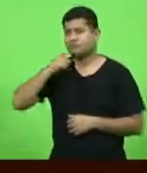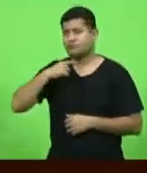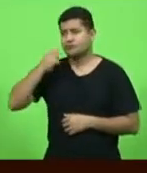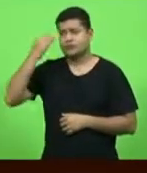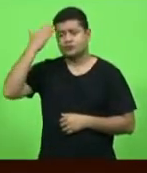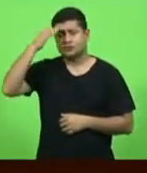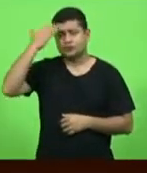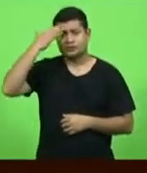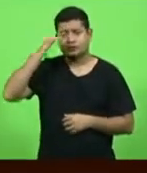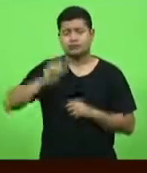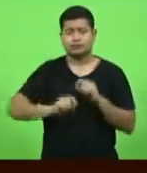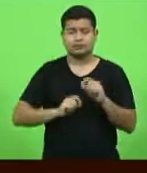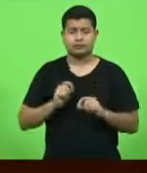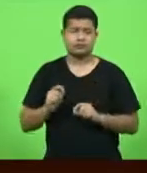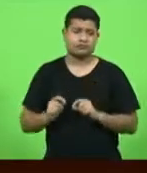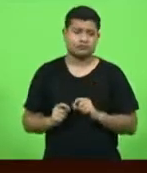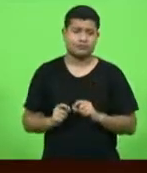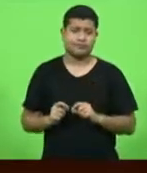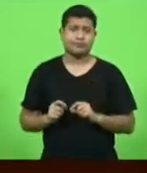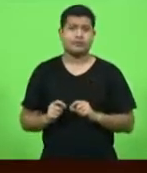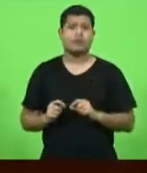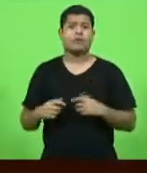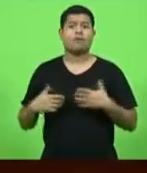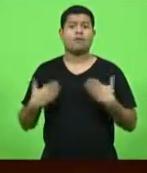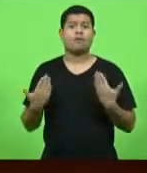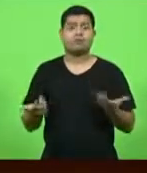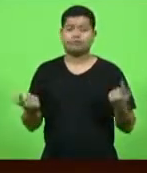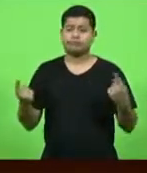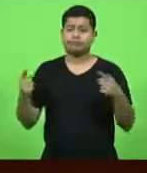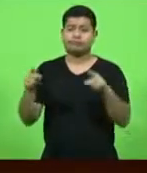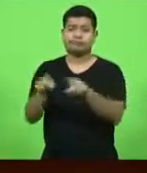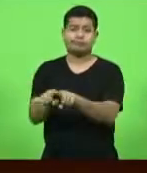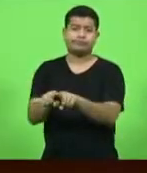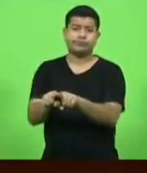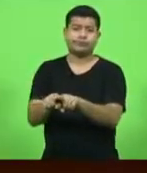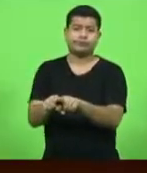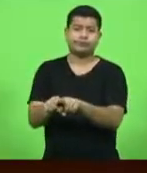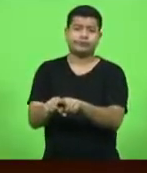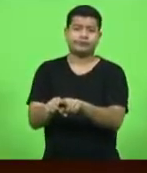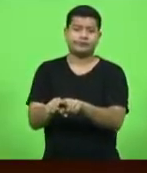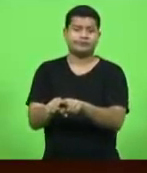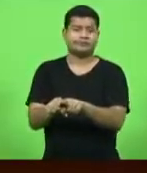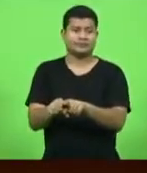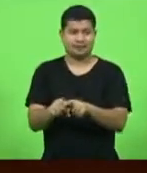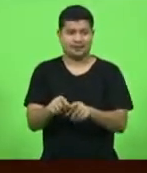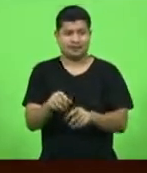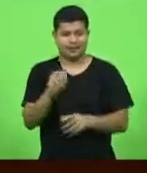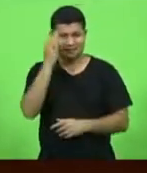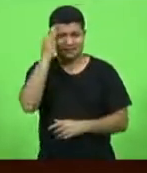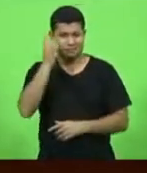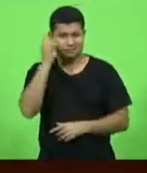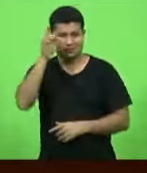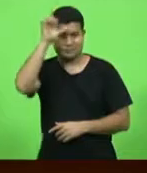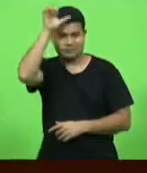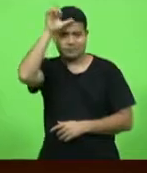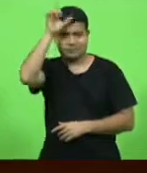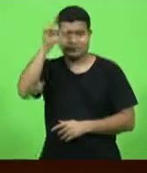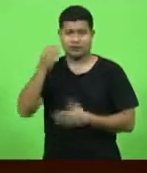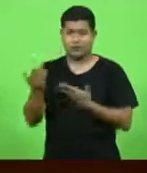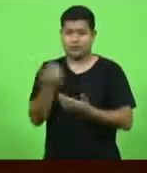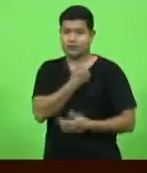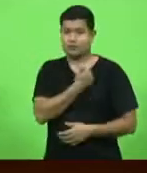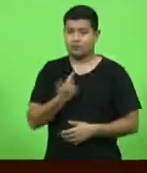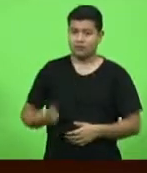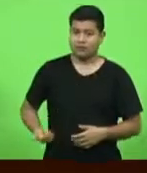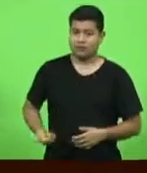Qual é a parceria Deputado Sargento Lima que o governador tem com Este